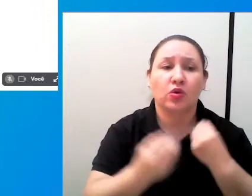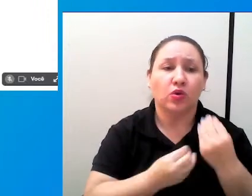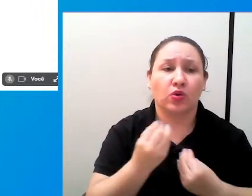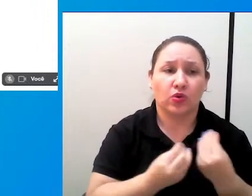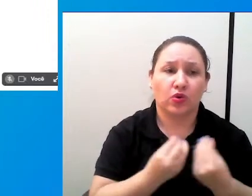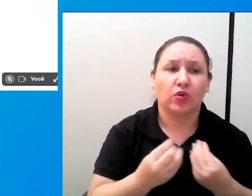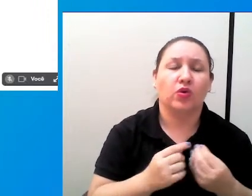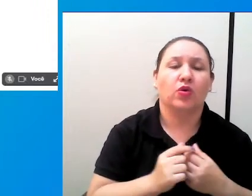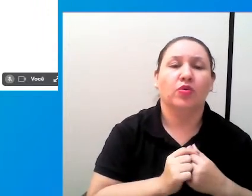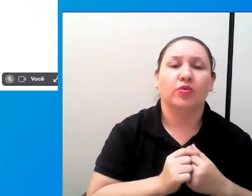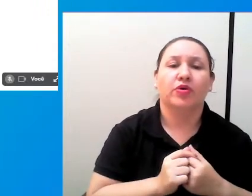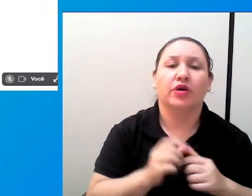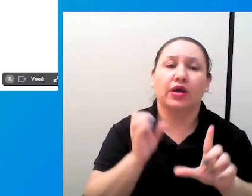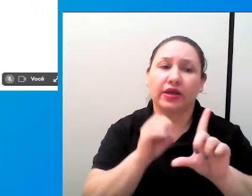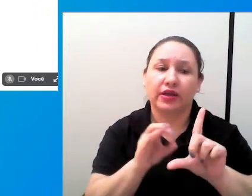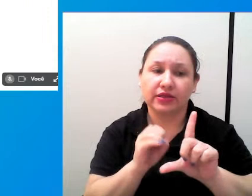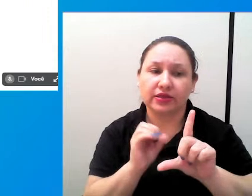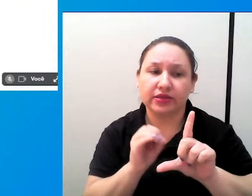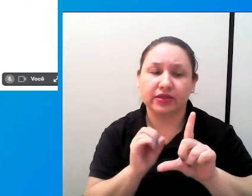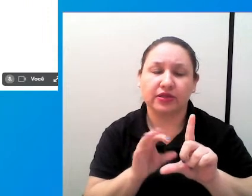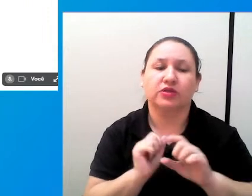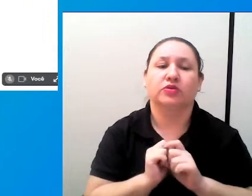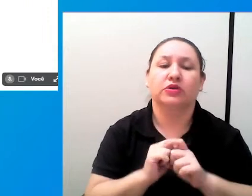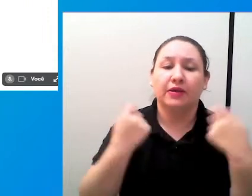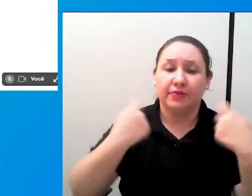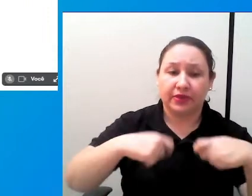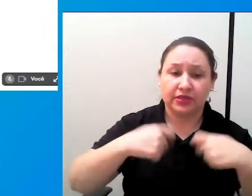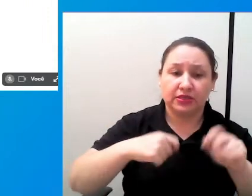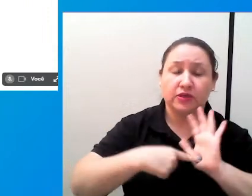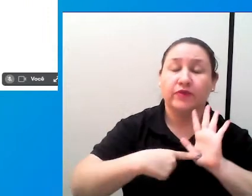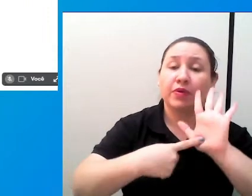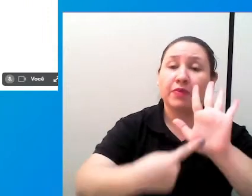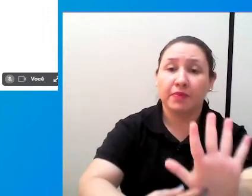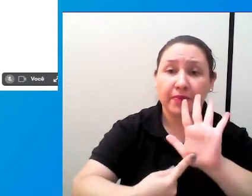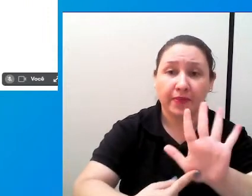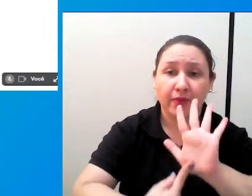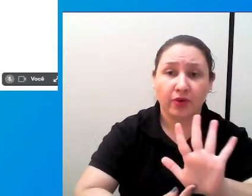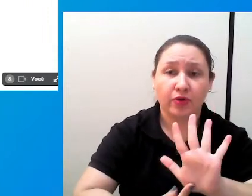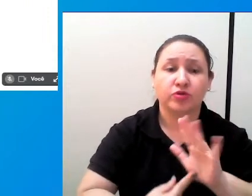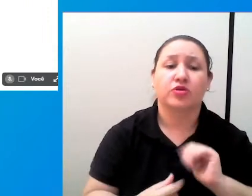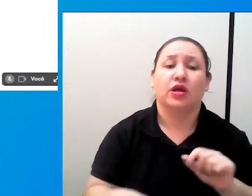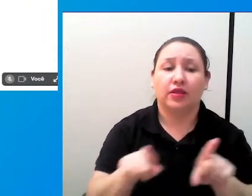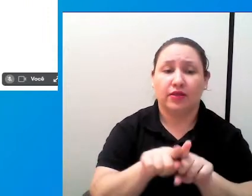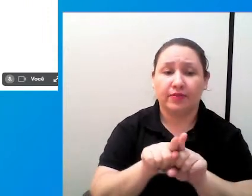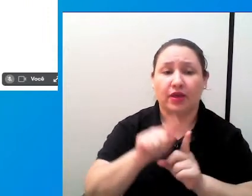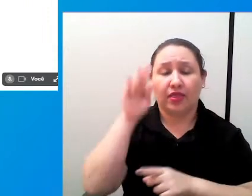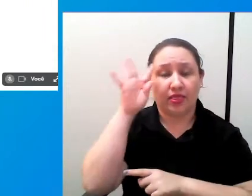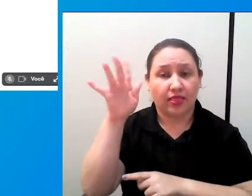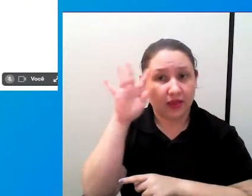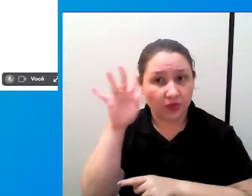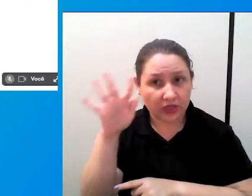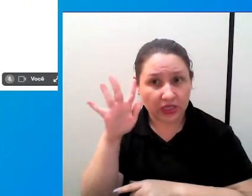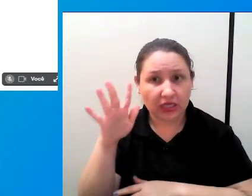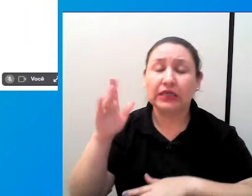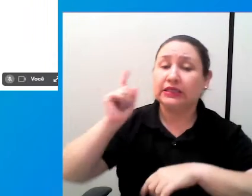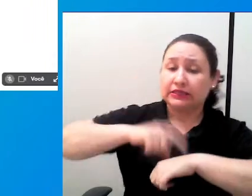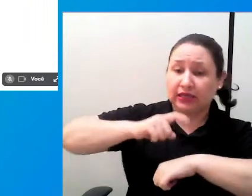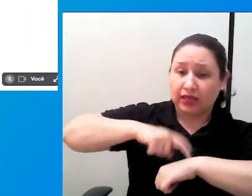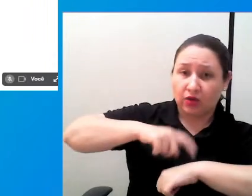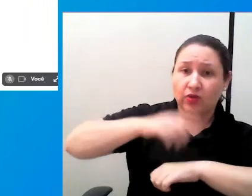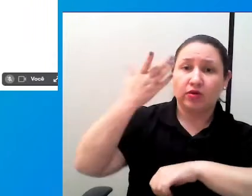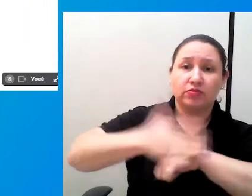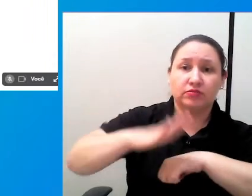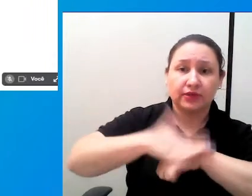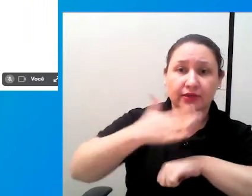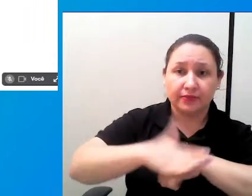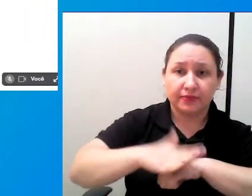entrelaçar essa questão da teoria e prática, que ele possa, o que ele aprender aqui, ele possa aplicar e trazer as informações também de lá para a gente poder trabalhar